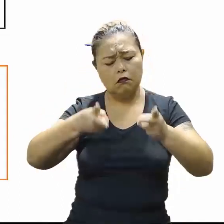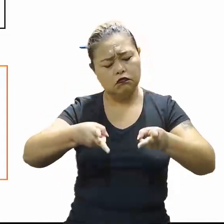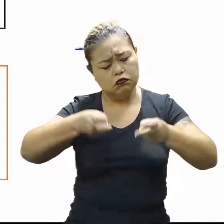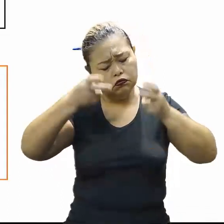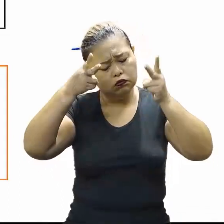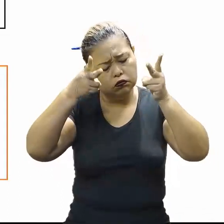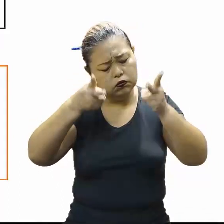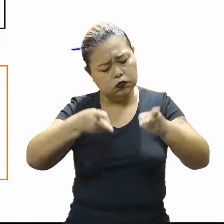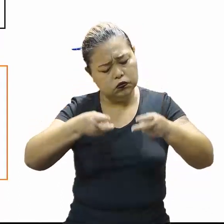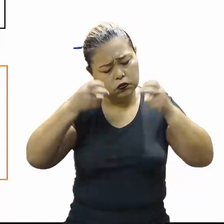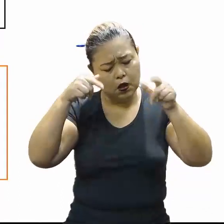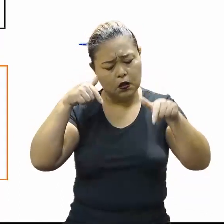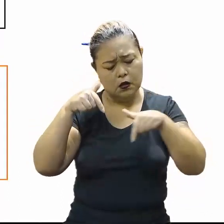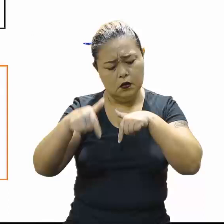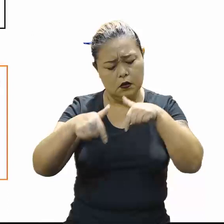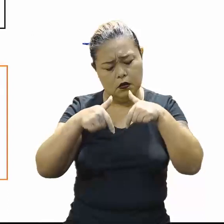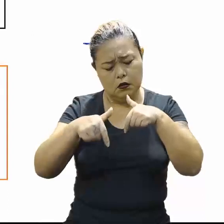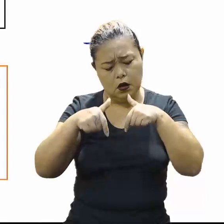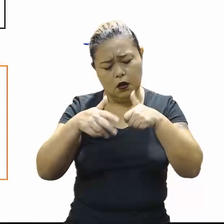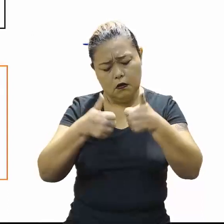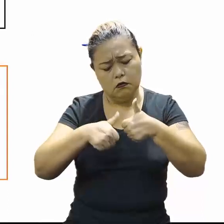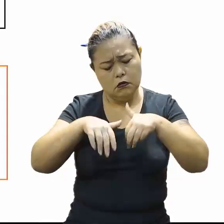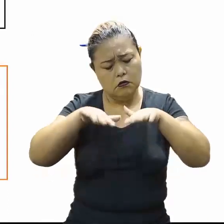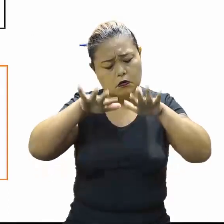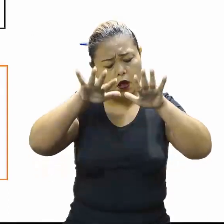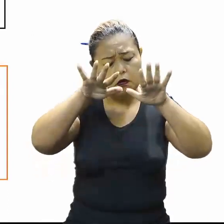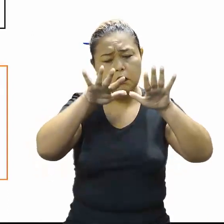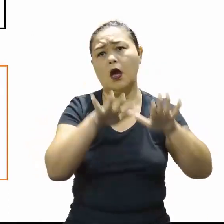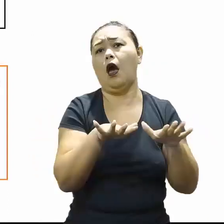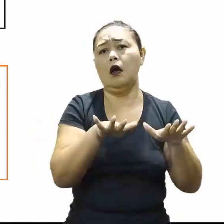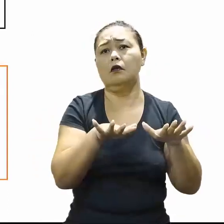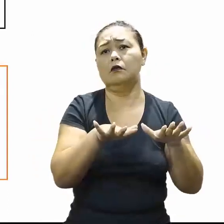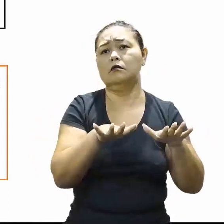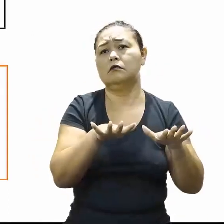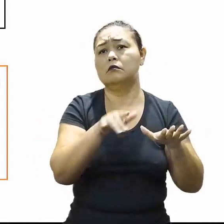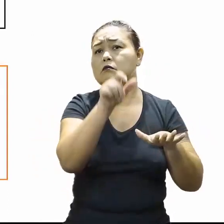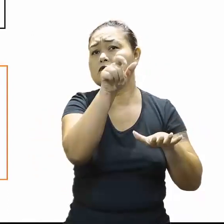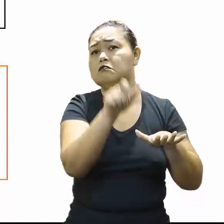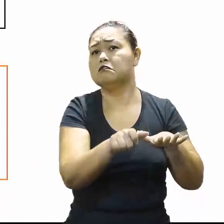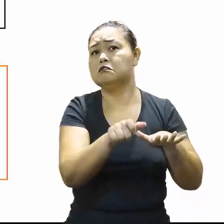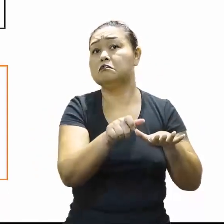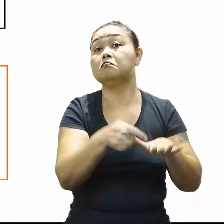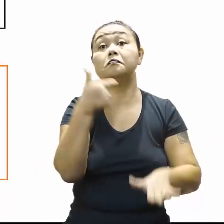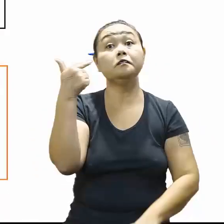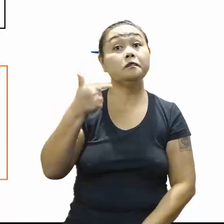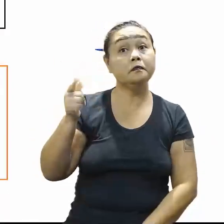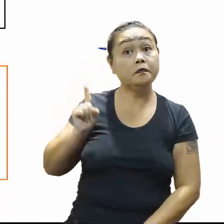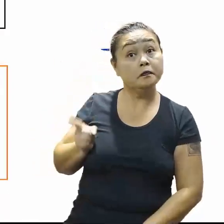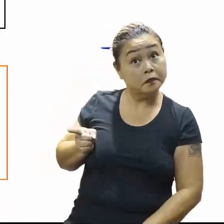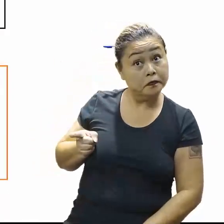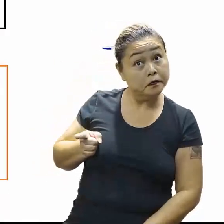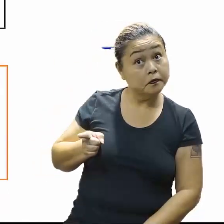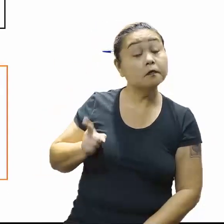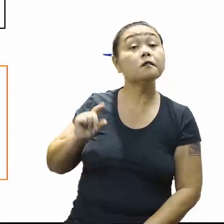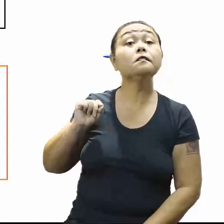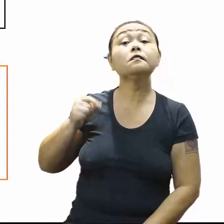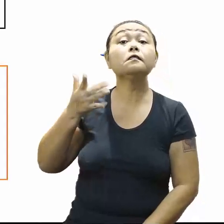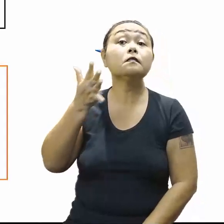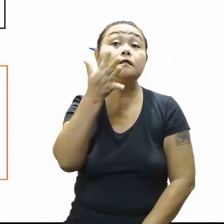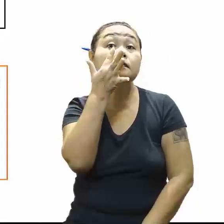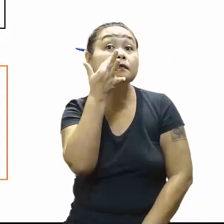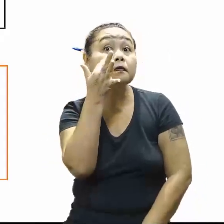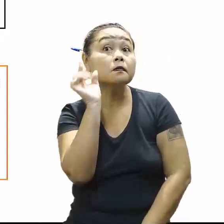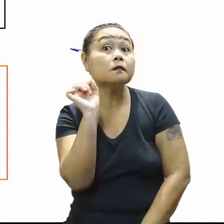era levado a sentar-se nos seringais. O segundo ciclo, nós já vamos observar que